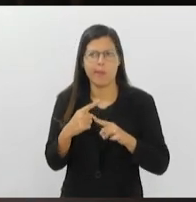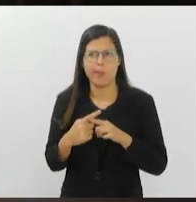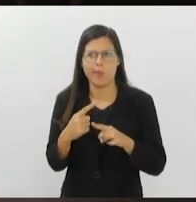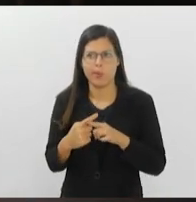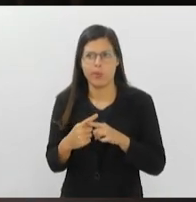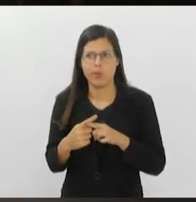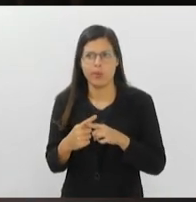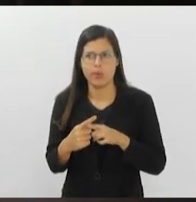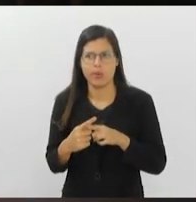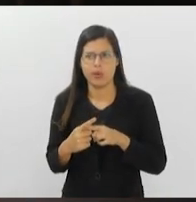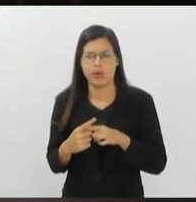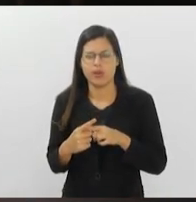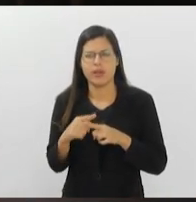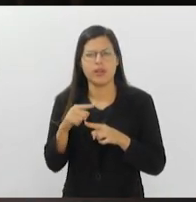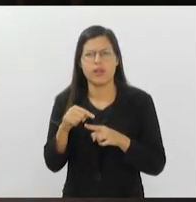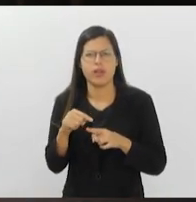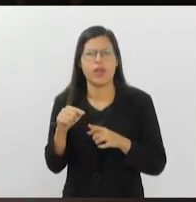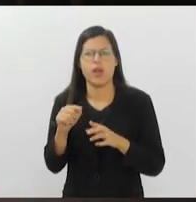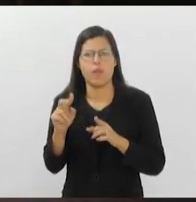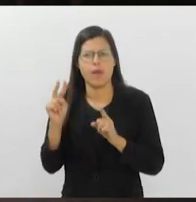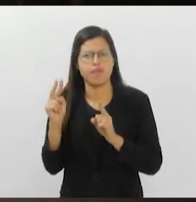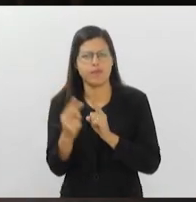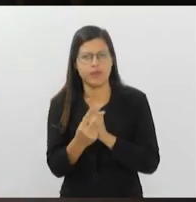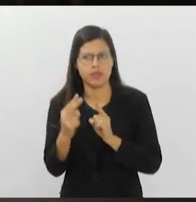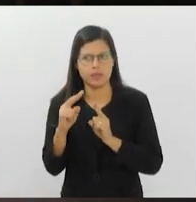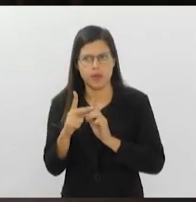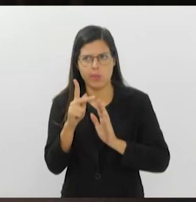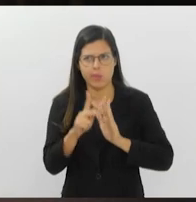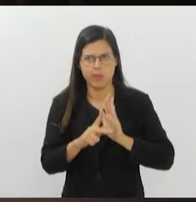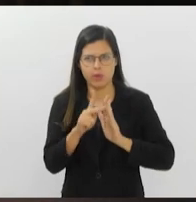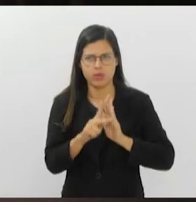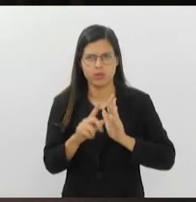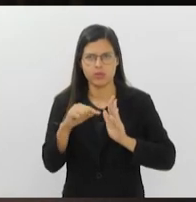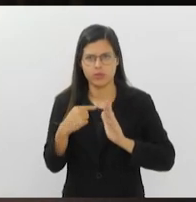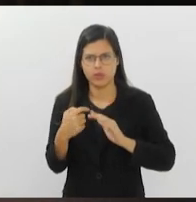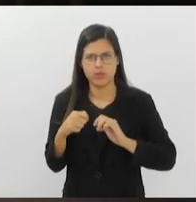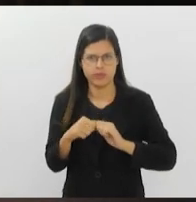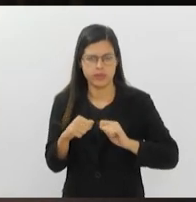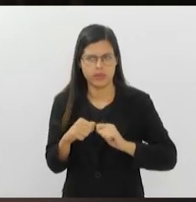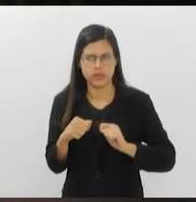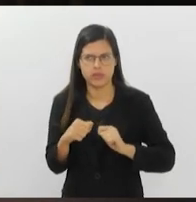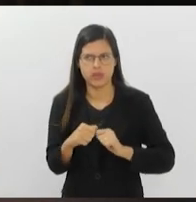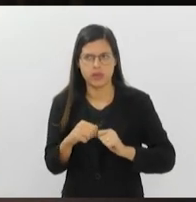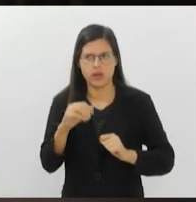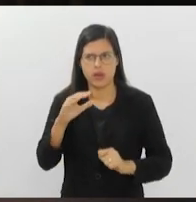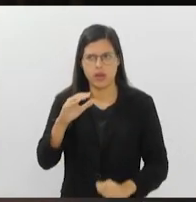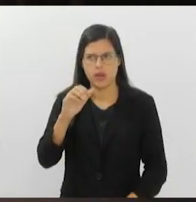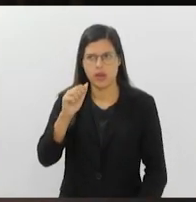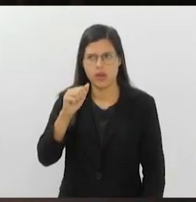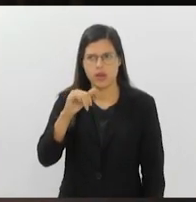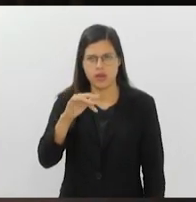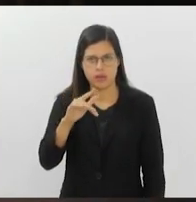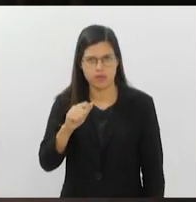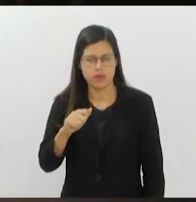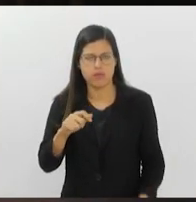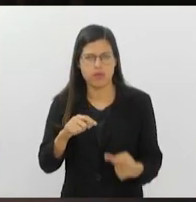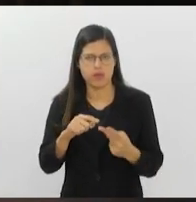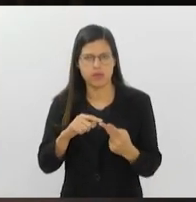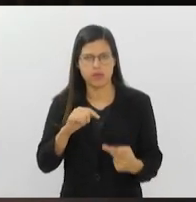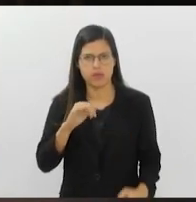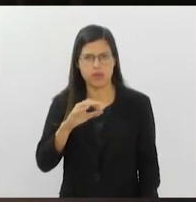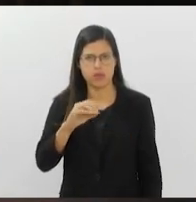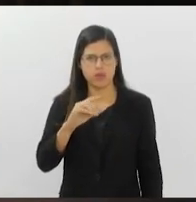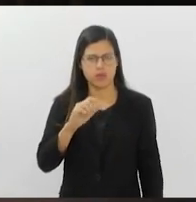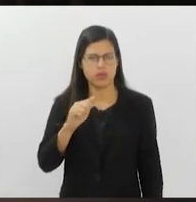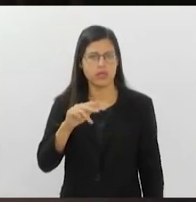constitui um reconhecimento para os projetos que a gente desenvolve. A Camila e a Yolanda queriam que